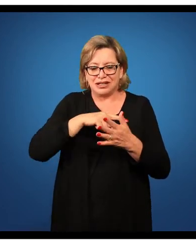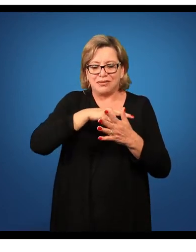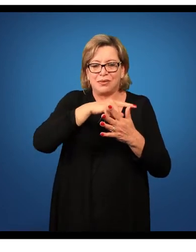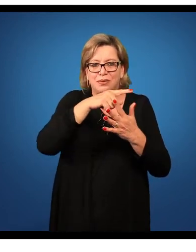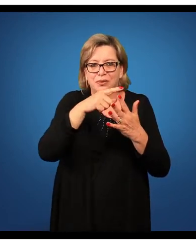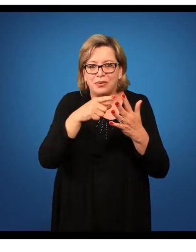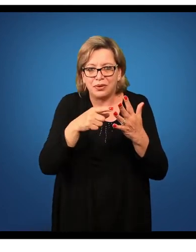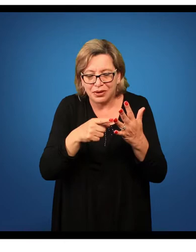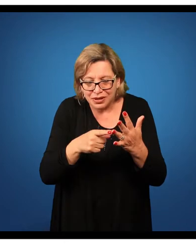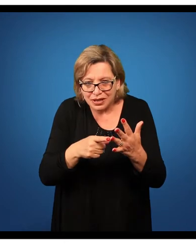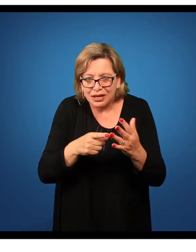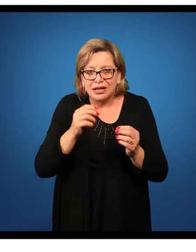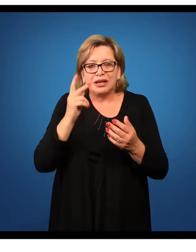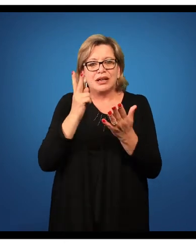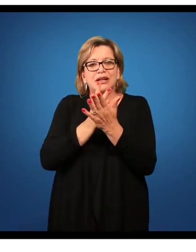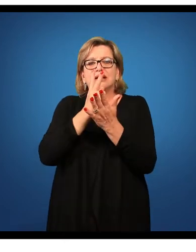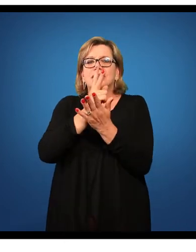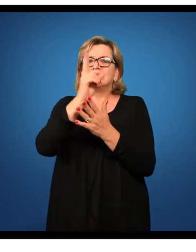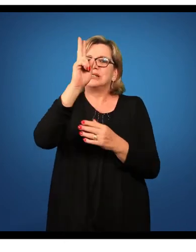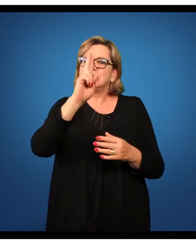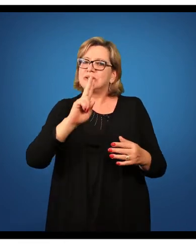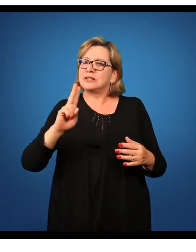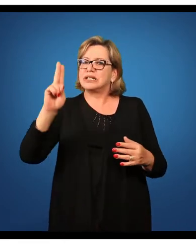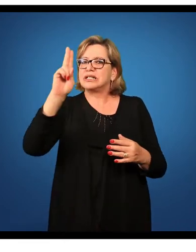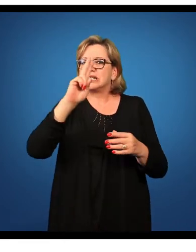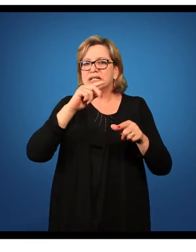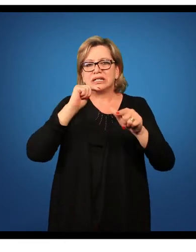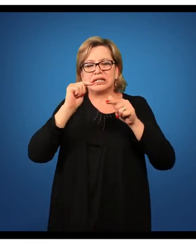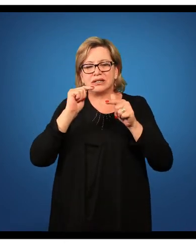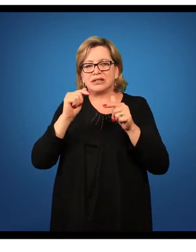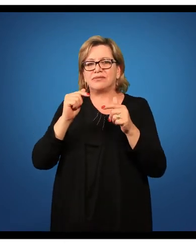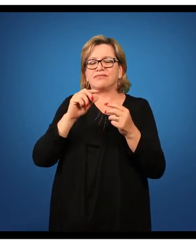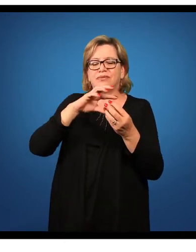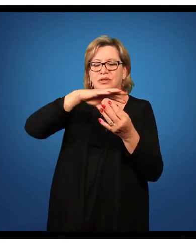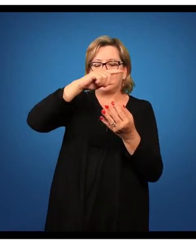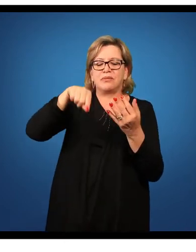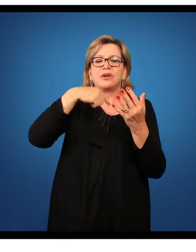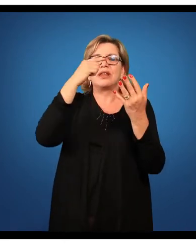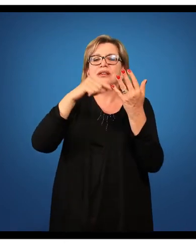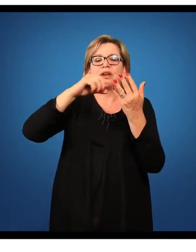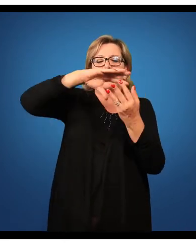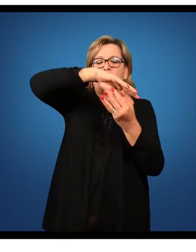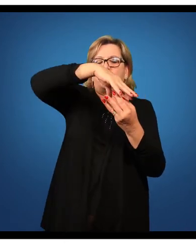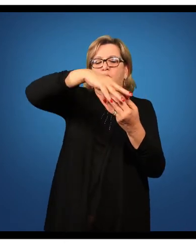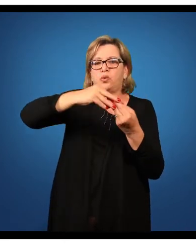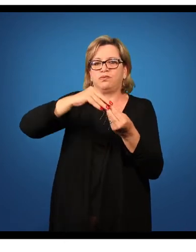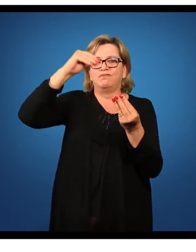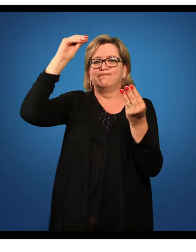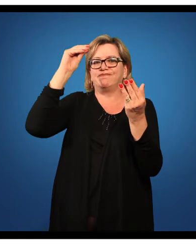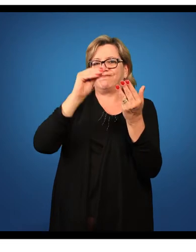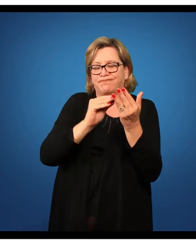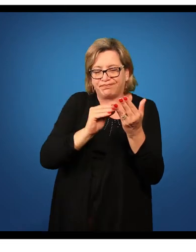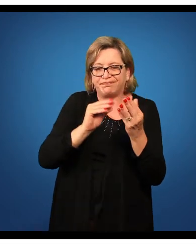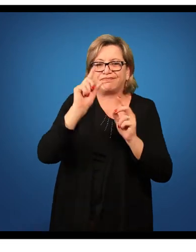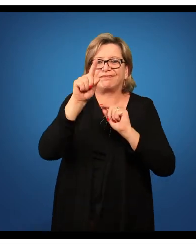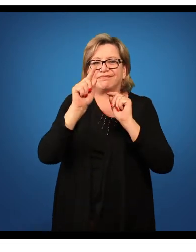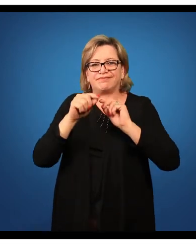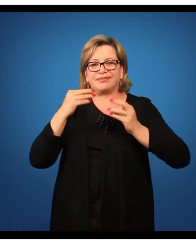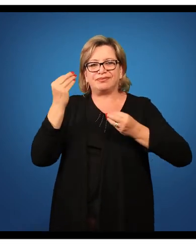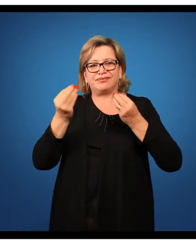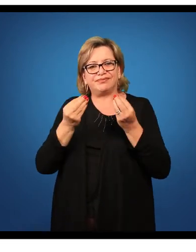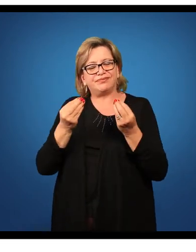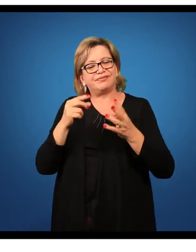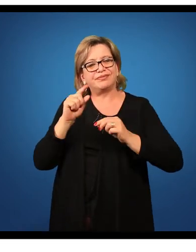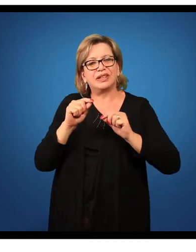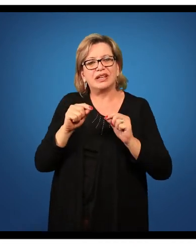artística é é individual e aí a gente teria um momento da integração ou